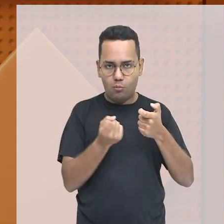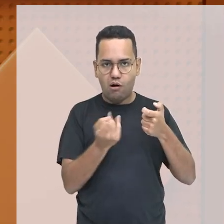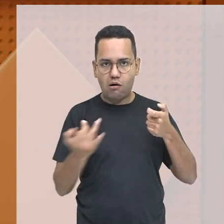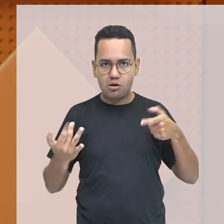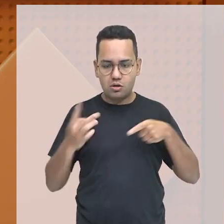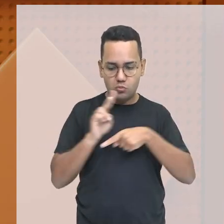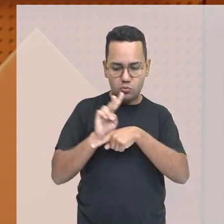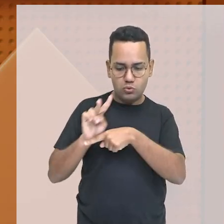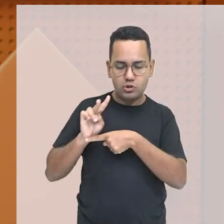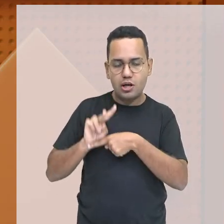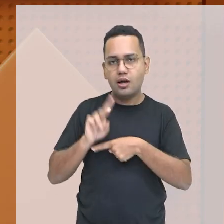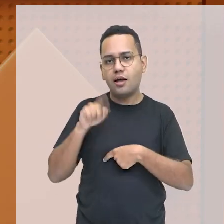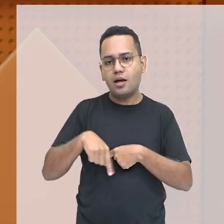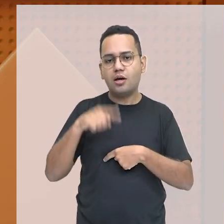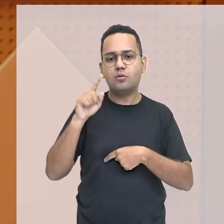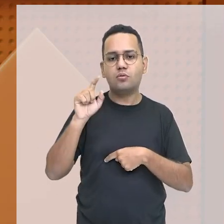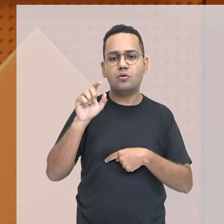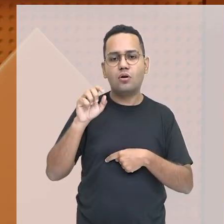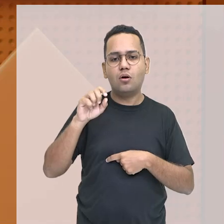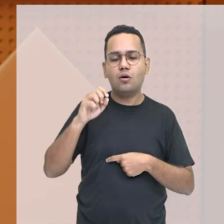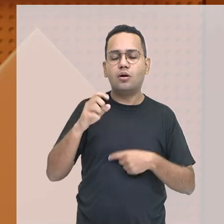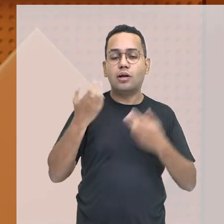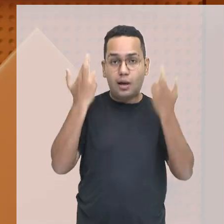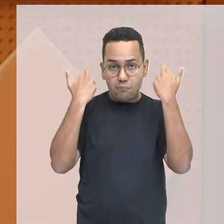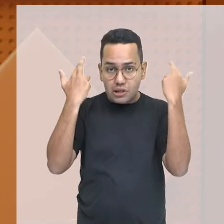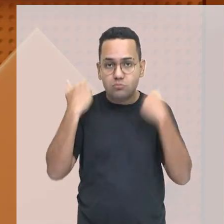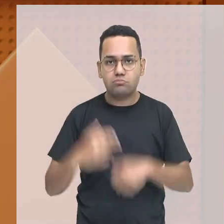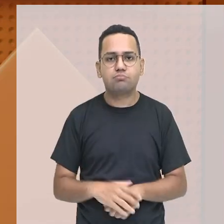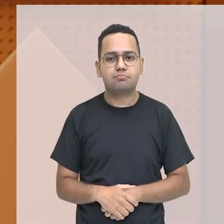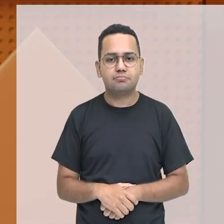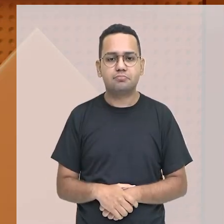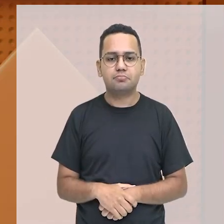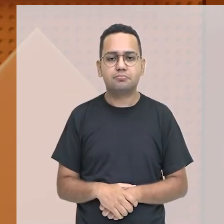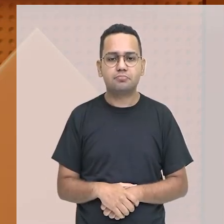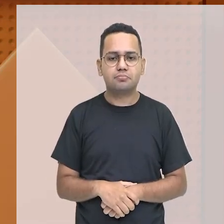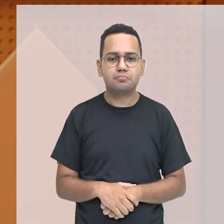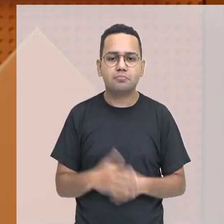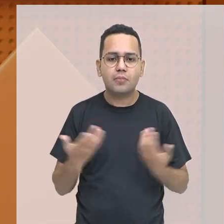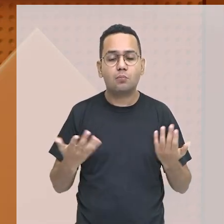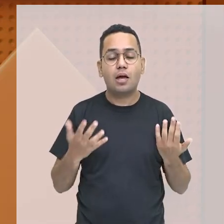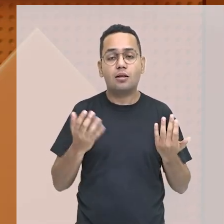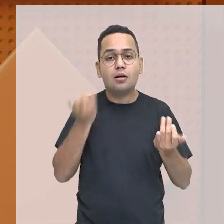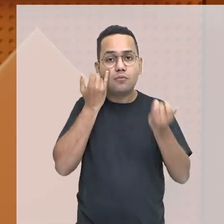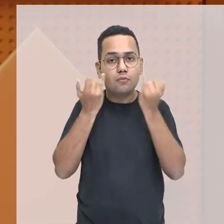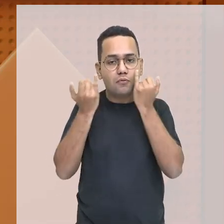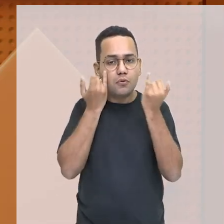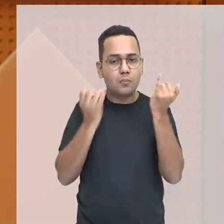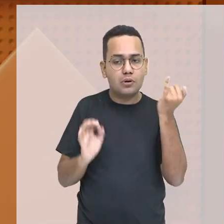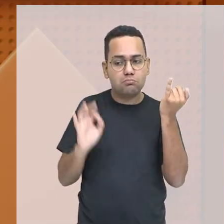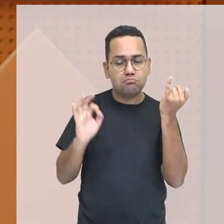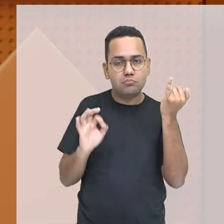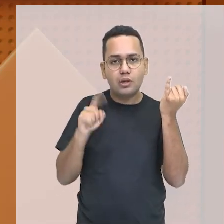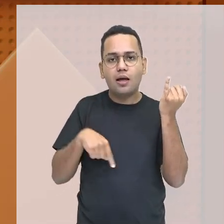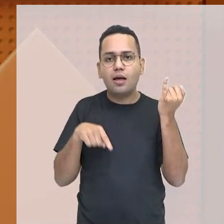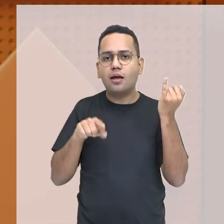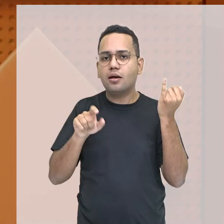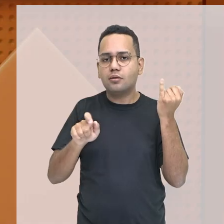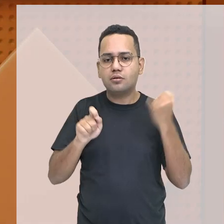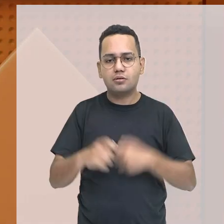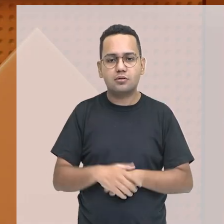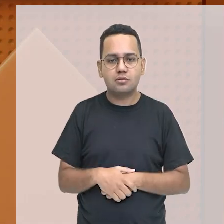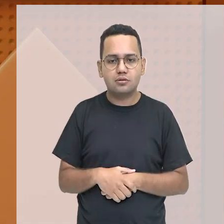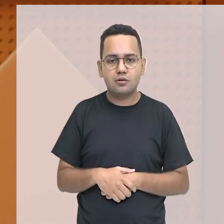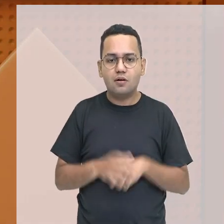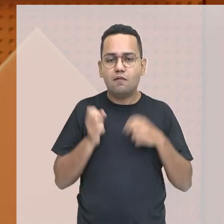ovinos, mas se lembre aí desse dado, um dos principais, se não o principal dos fornecedores de carne bovina